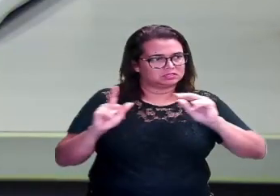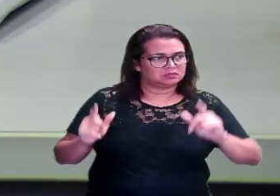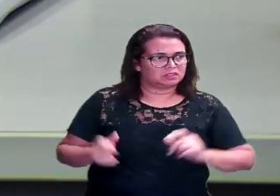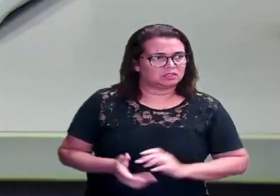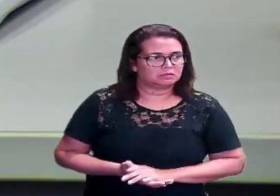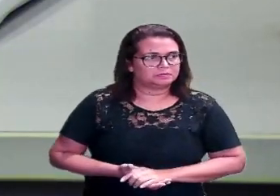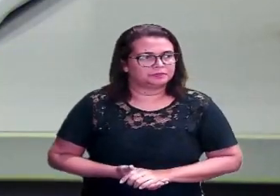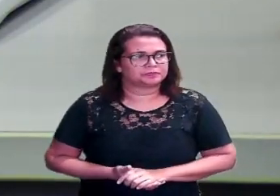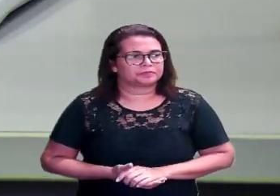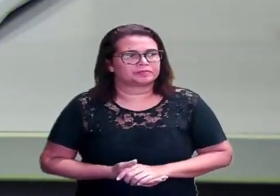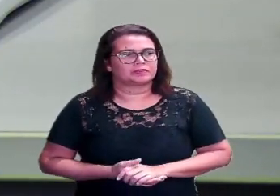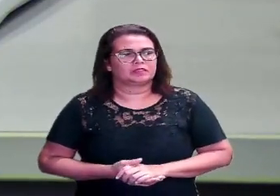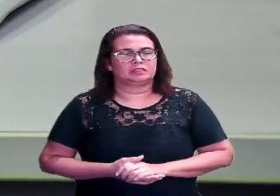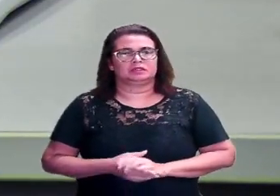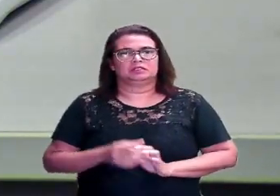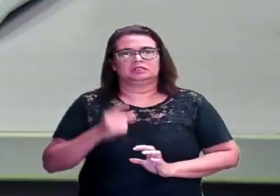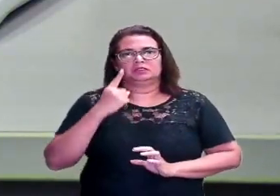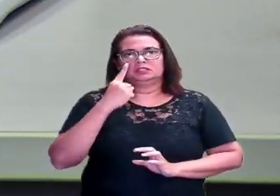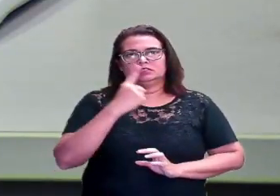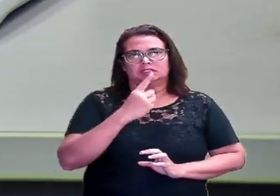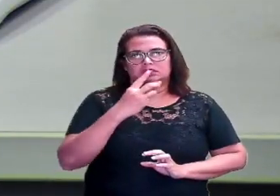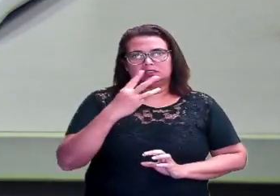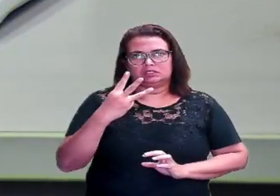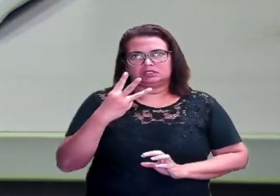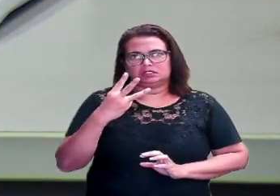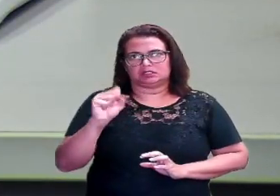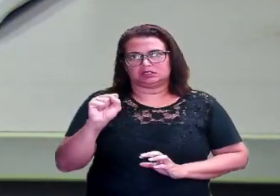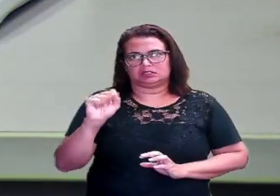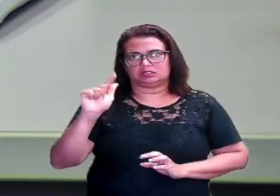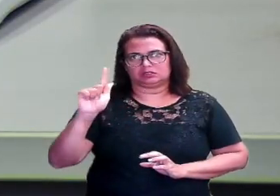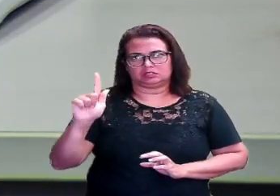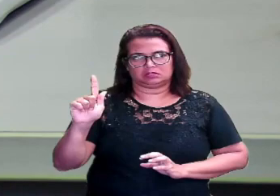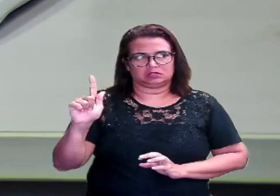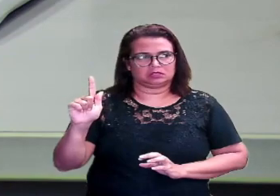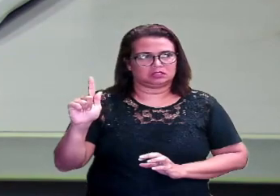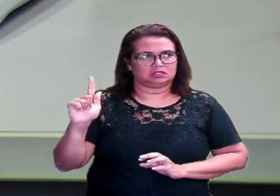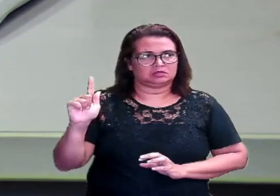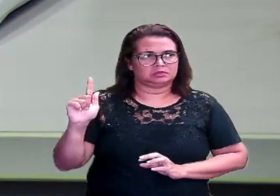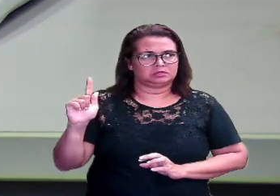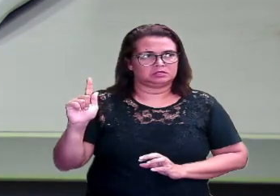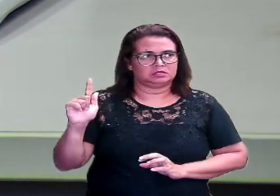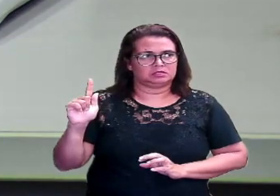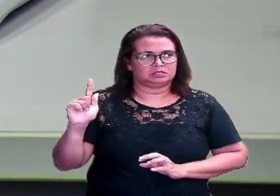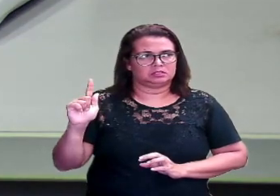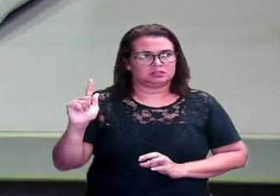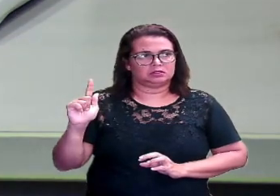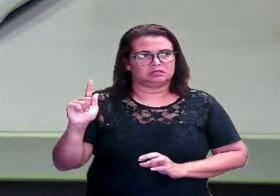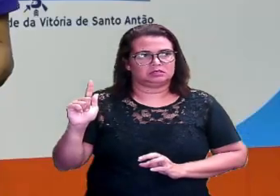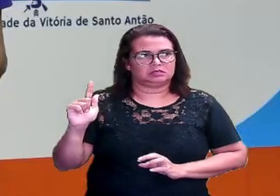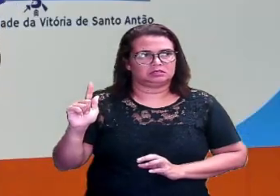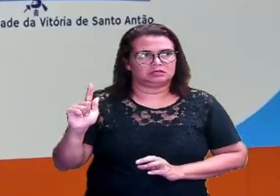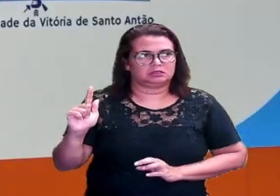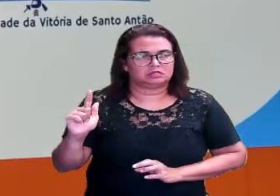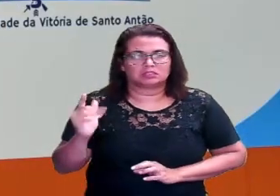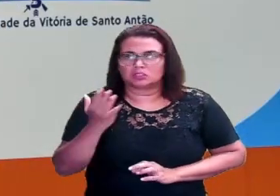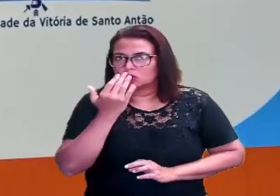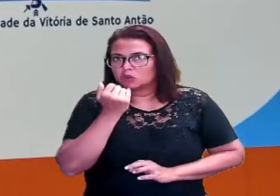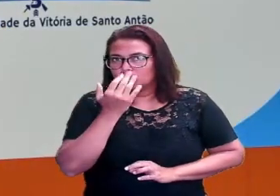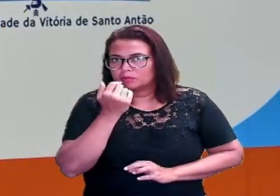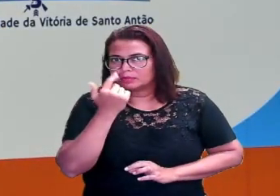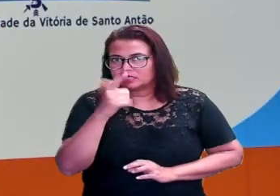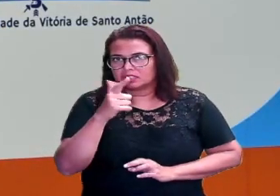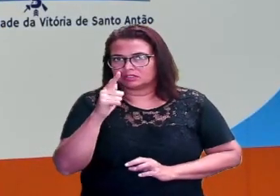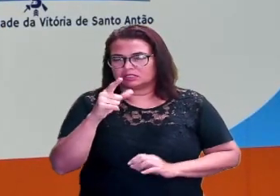diferenciado. Então, ó, 138 gramas, isso aqui vai ter, tá? Veja que eu não trouxe alimentos, eu trouxe